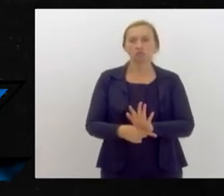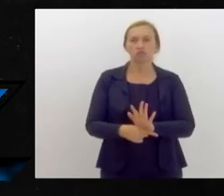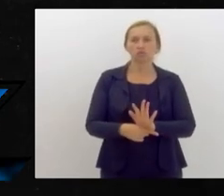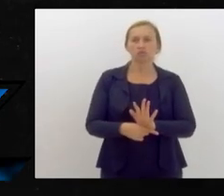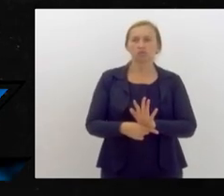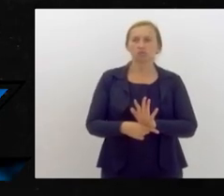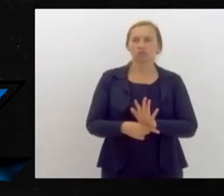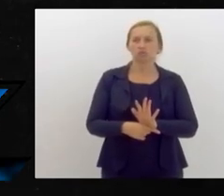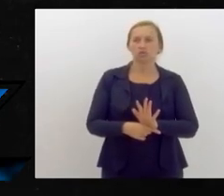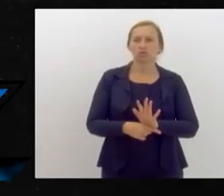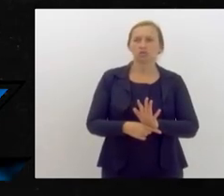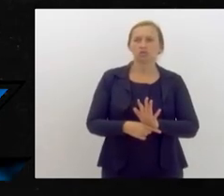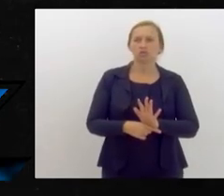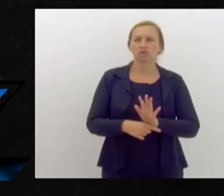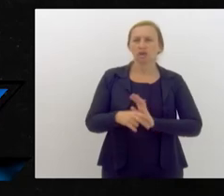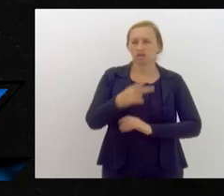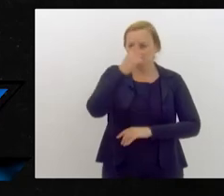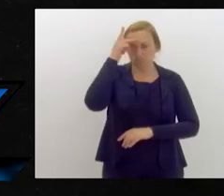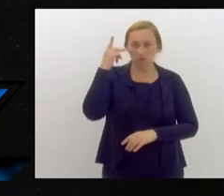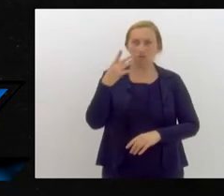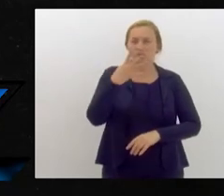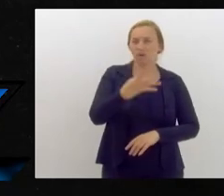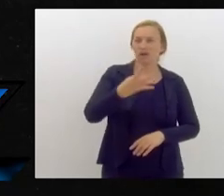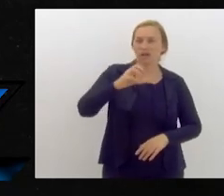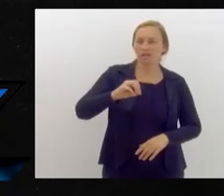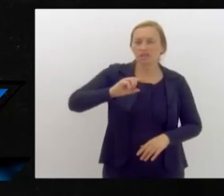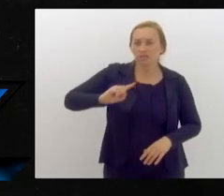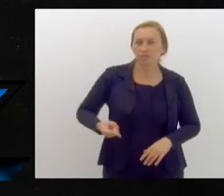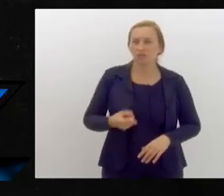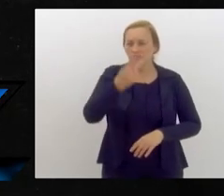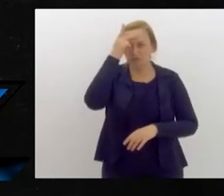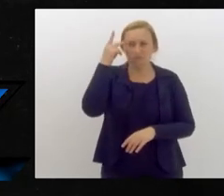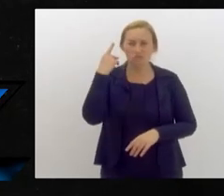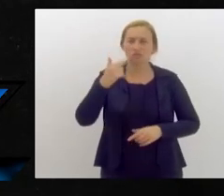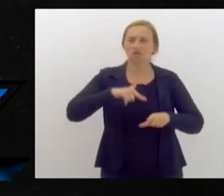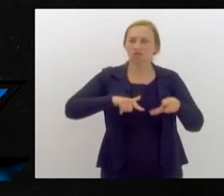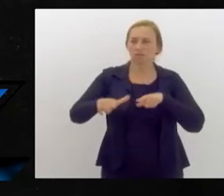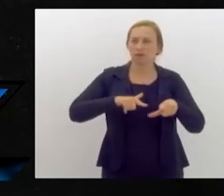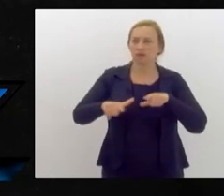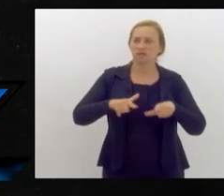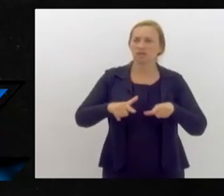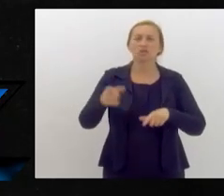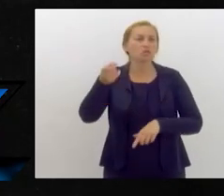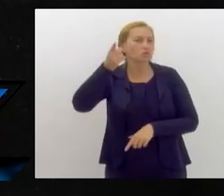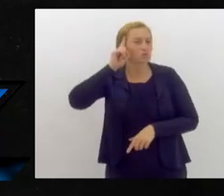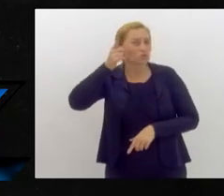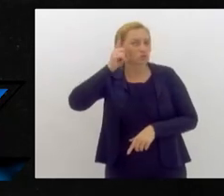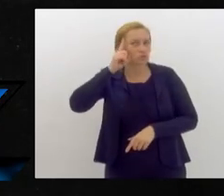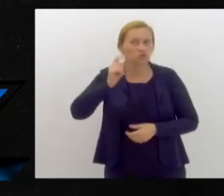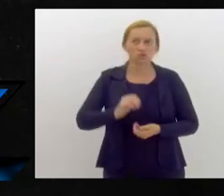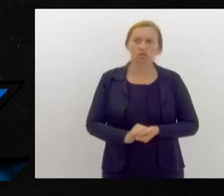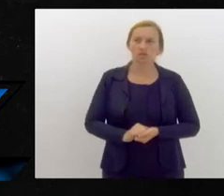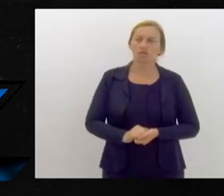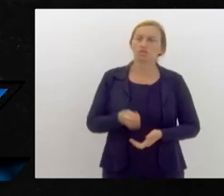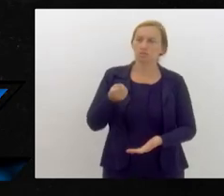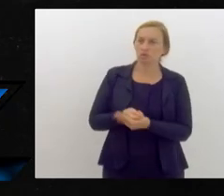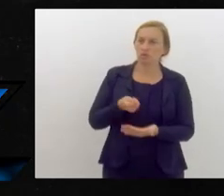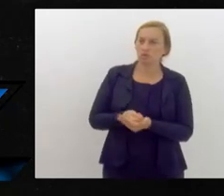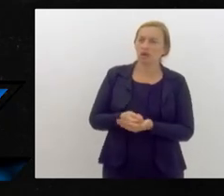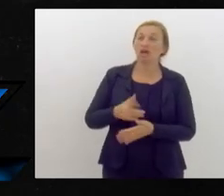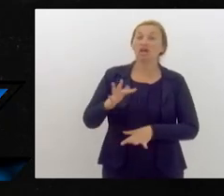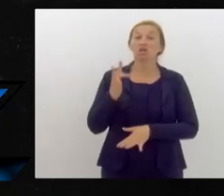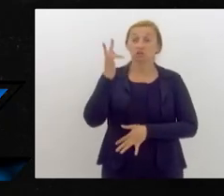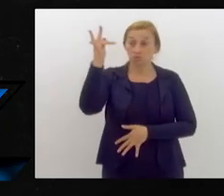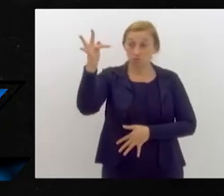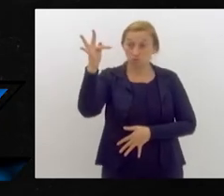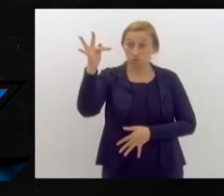garante no deslocamento de 40 mil trabalhadores e trabalhadoras todos os dias e vamos cobrar para que no